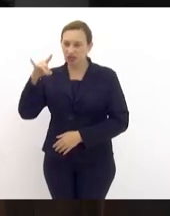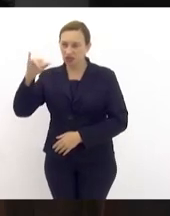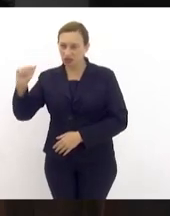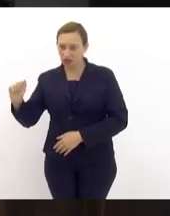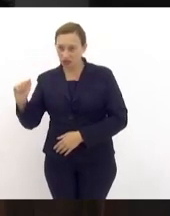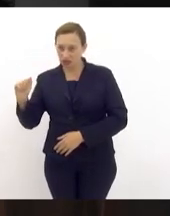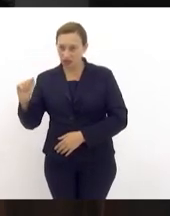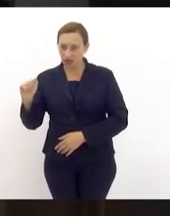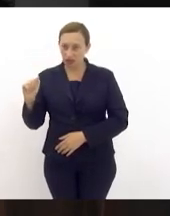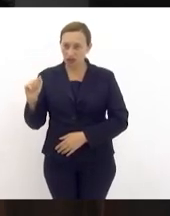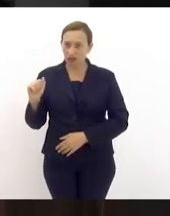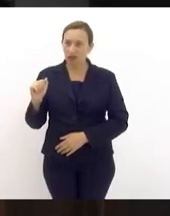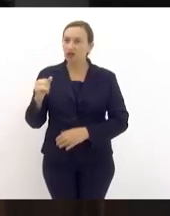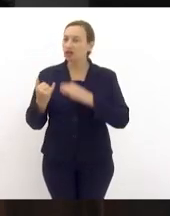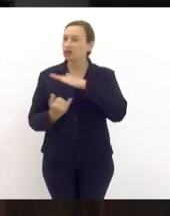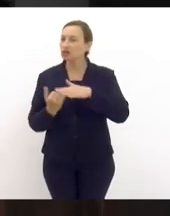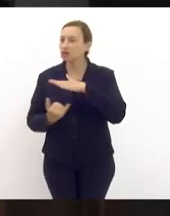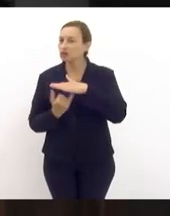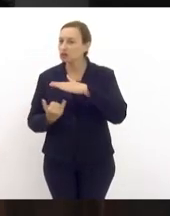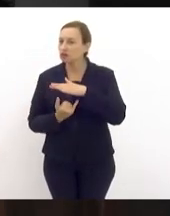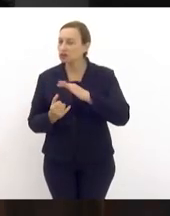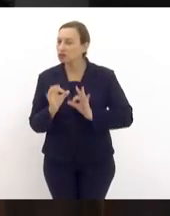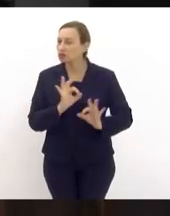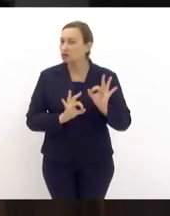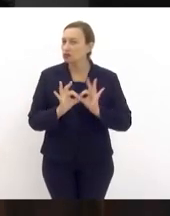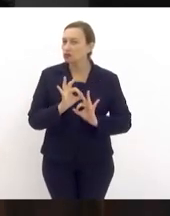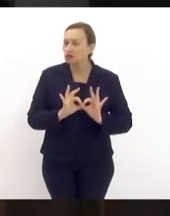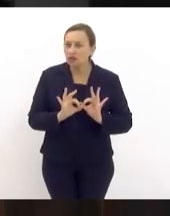sobre a instituição do programa